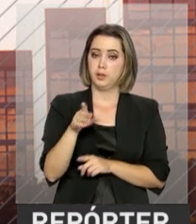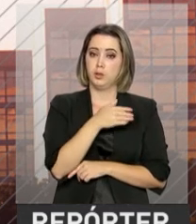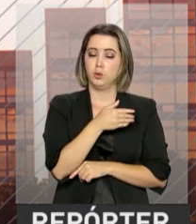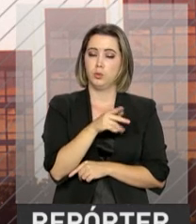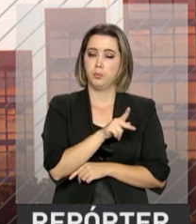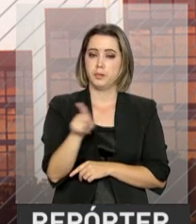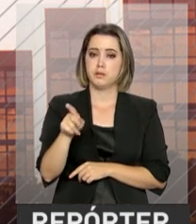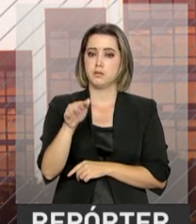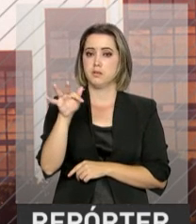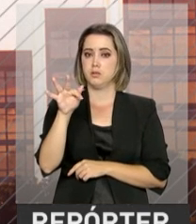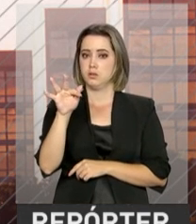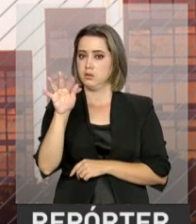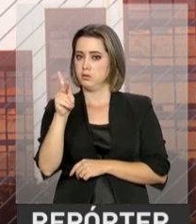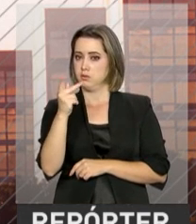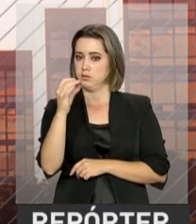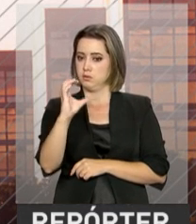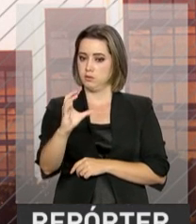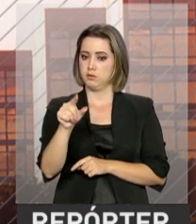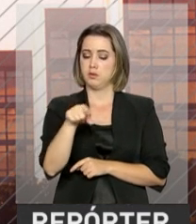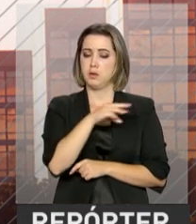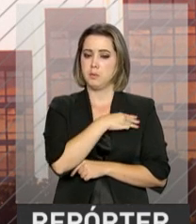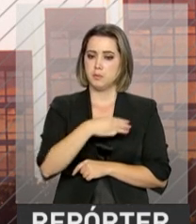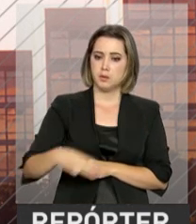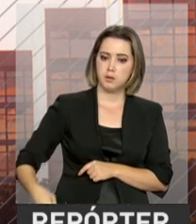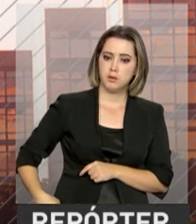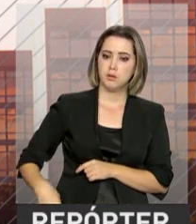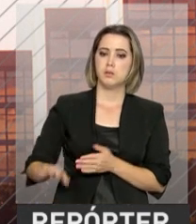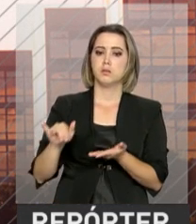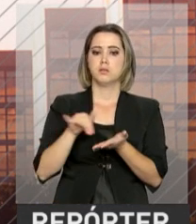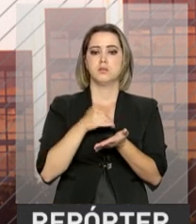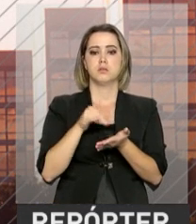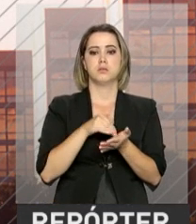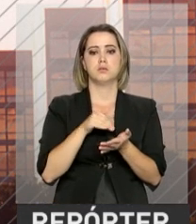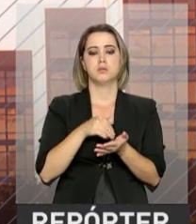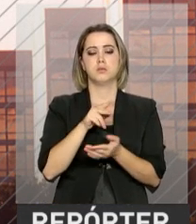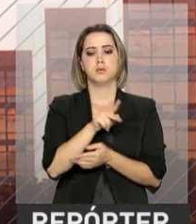ministro da Secretaria-Geral da Presidência da República e comandou o Ministério da Justiça.